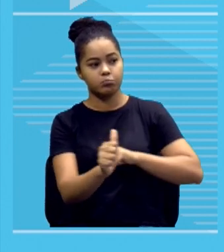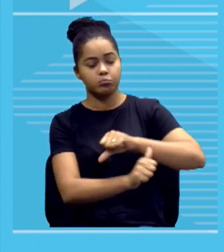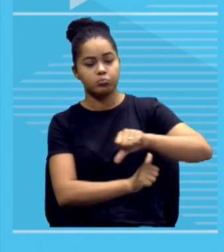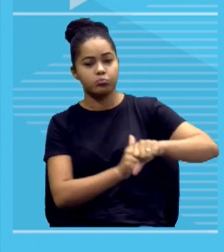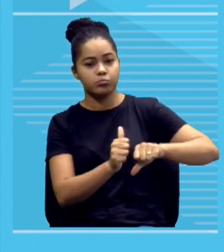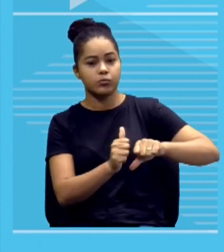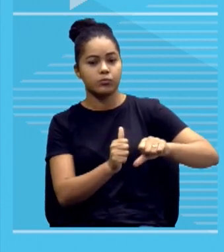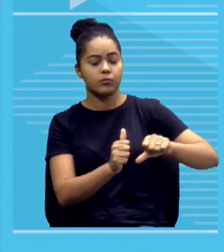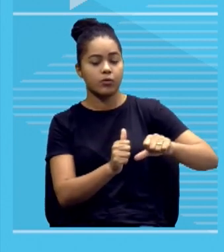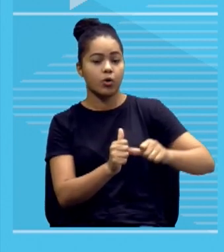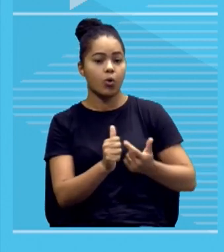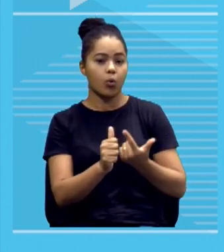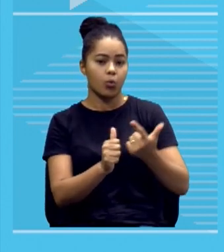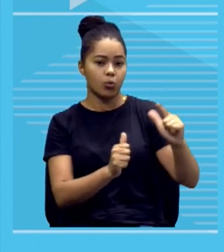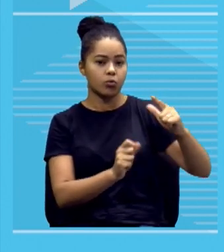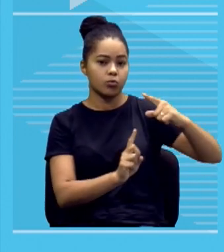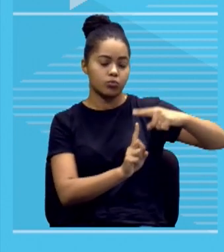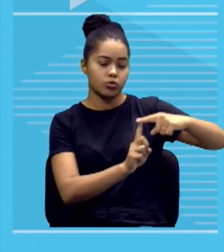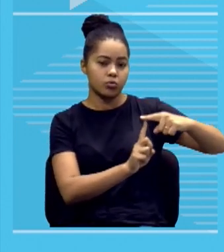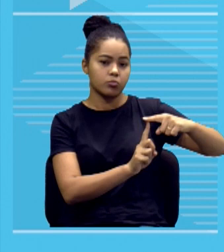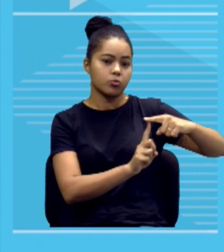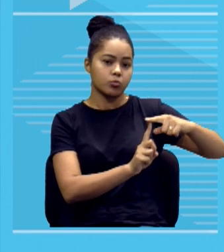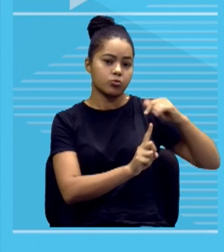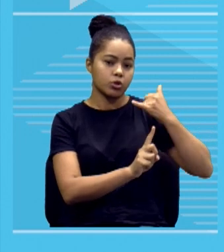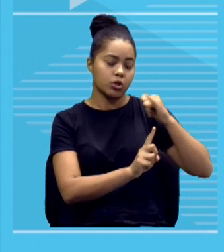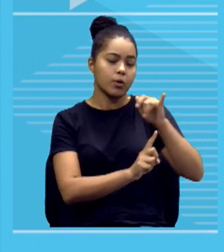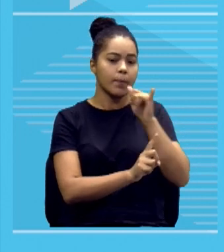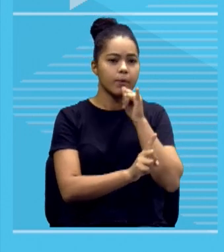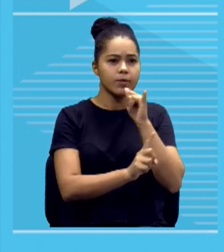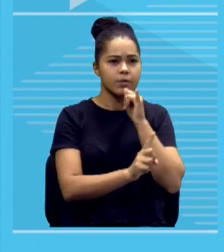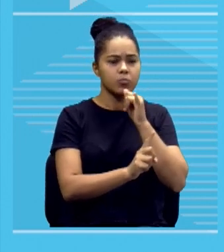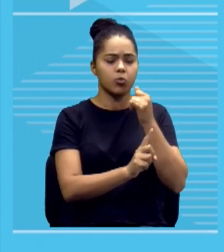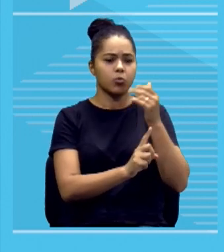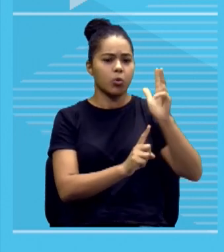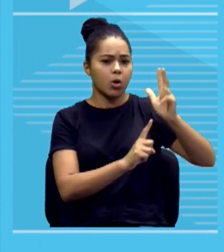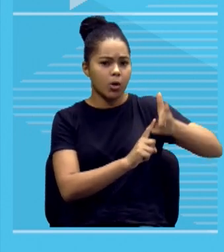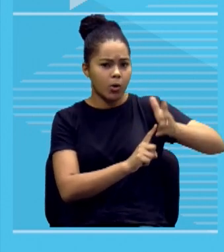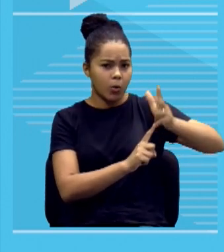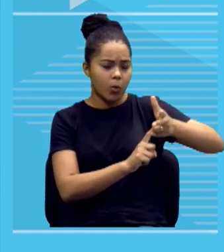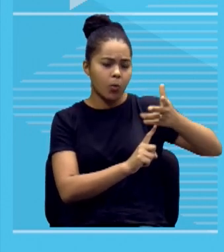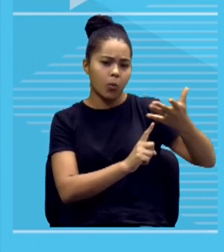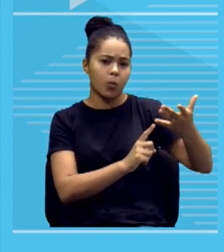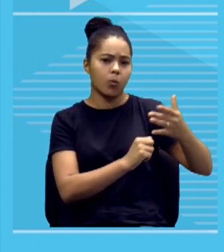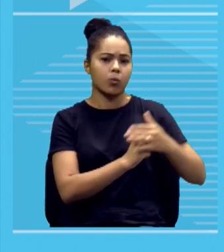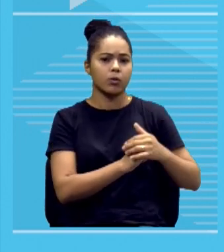outra forma de energia. Pode ser eólica? Pode. Solar? Também.